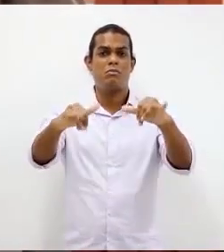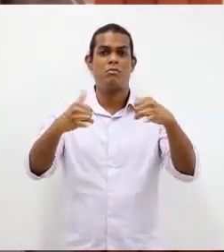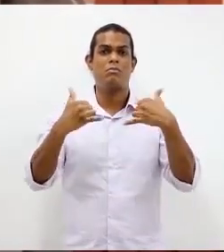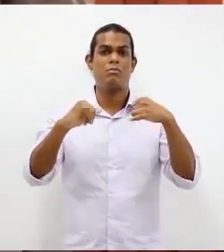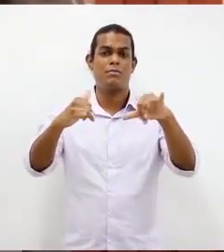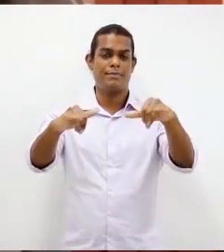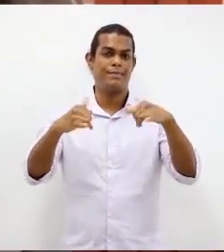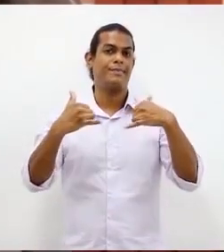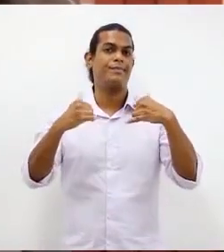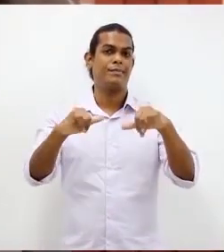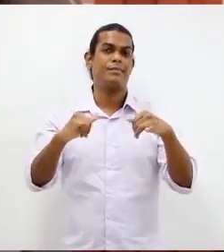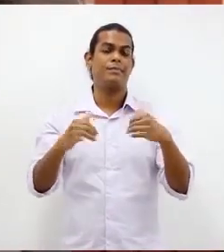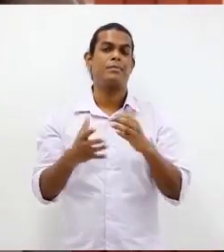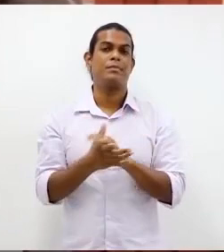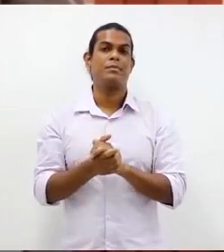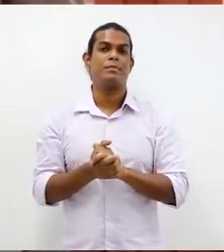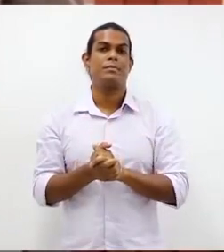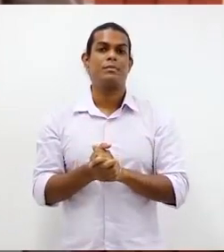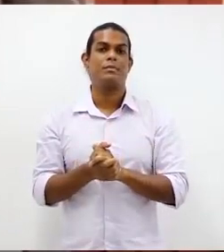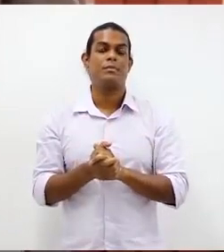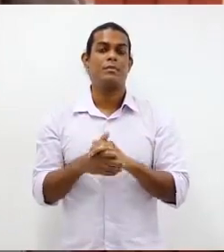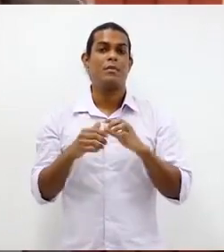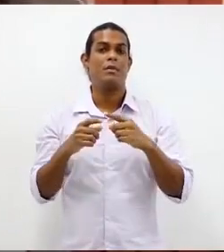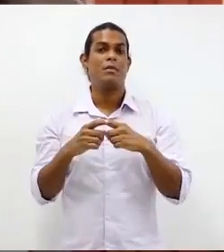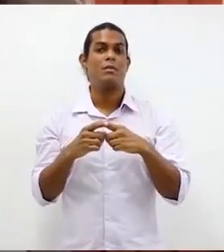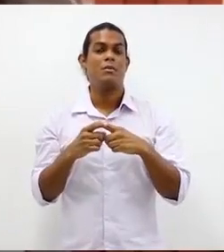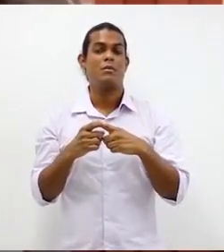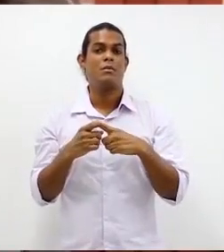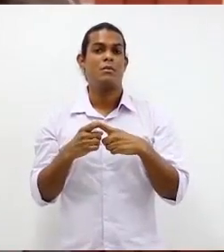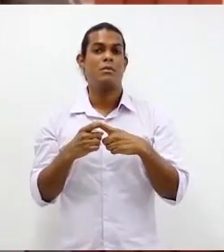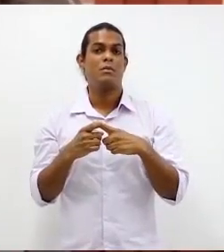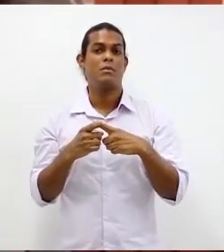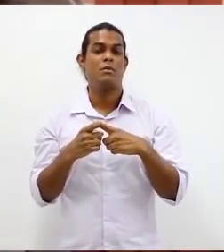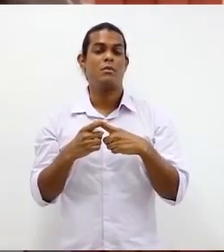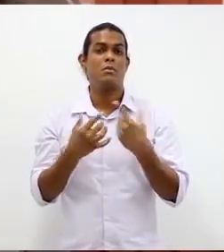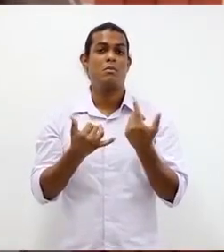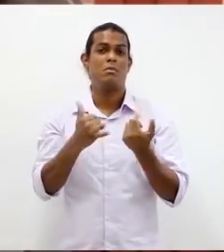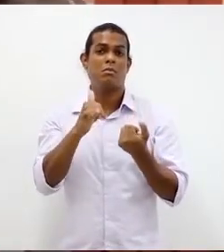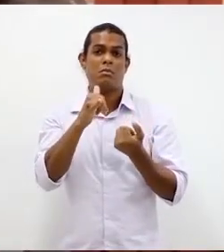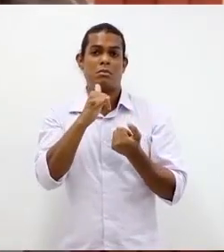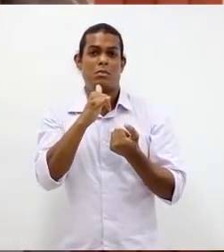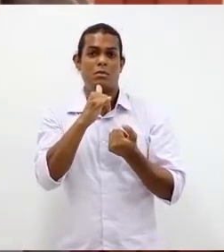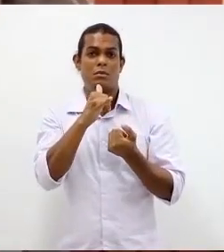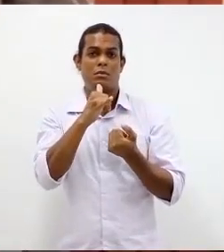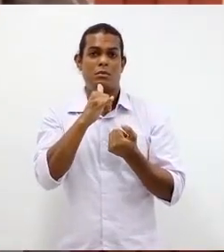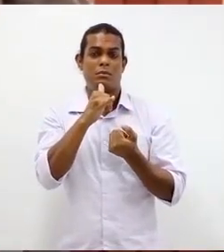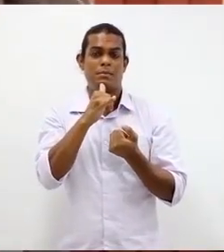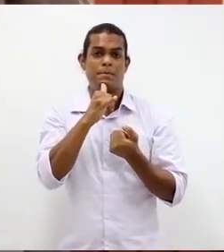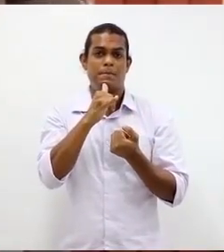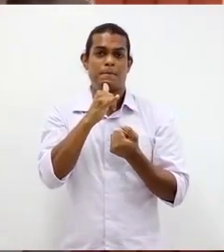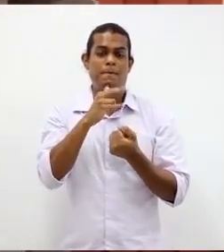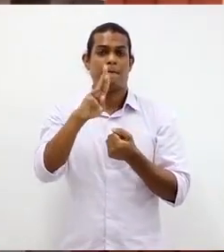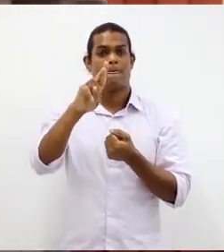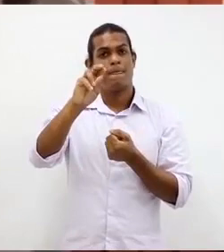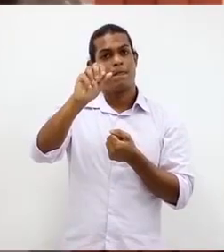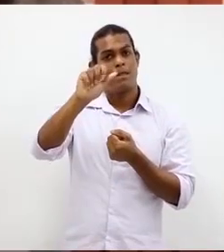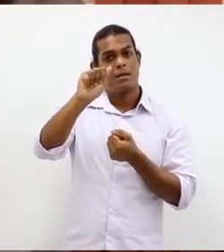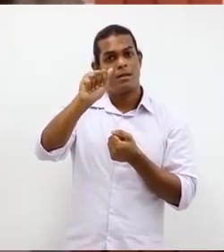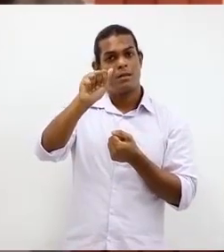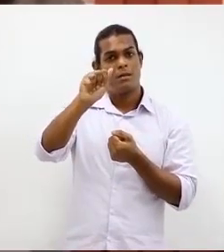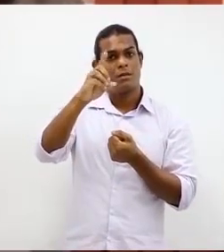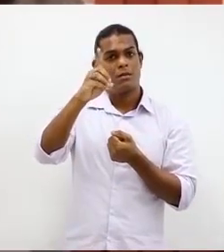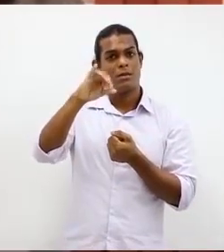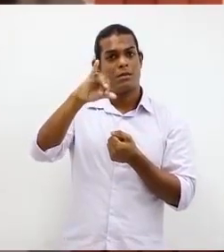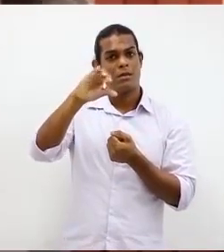exemplo. Né? Nós vamos encontrar atividade perigosa com os trabalhadores que trabalham com radiações ionizantes ou trabalham com o